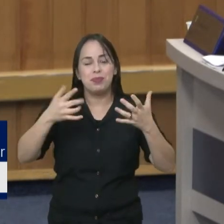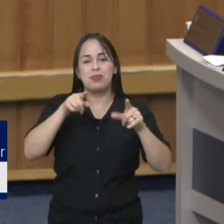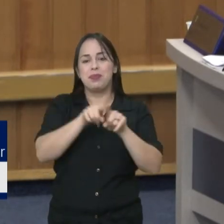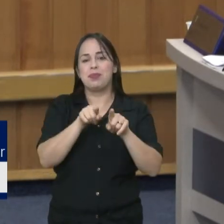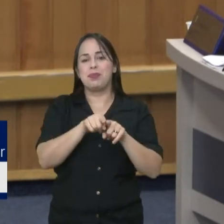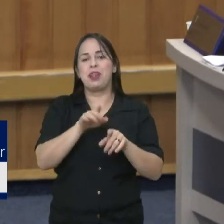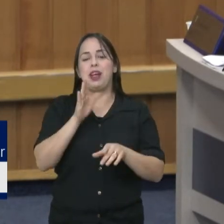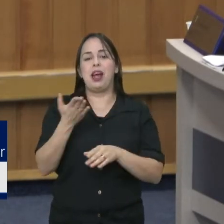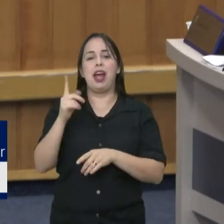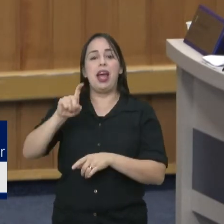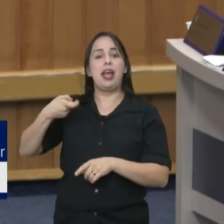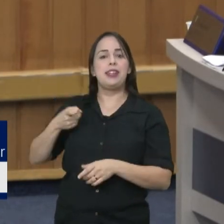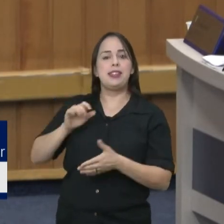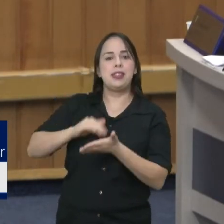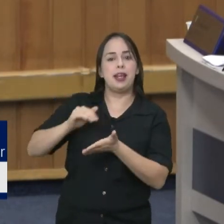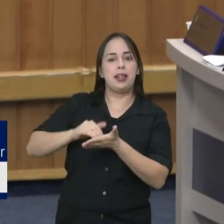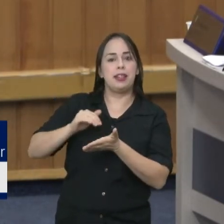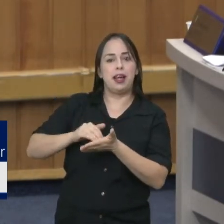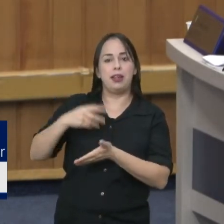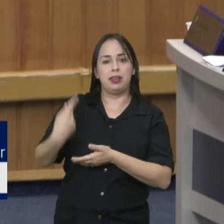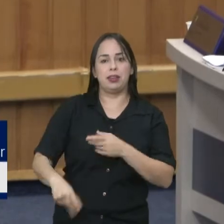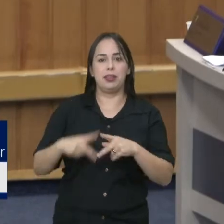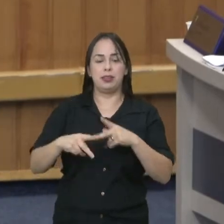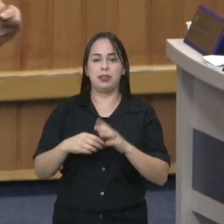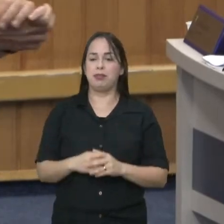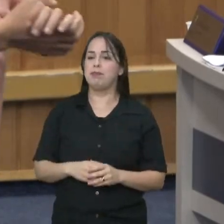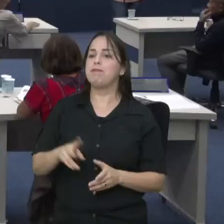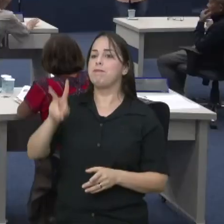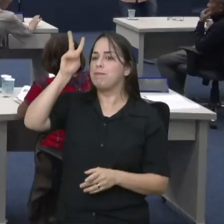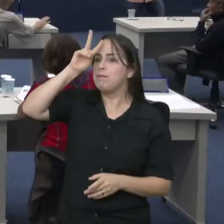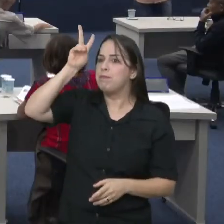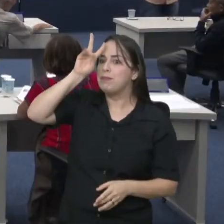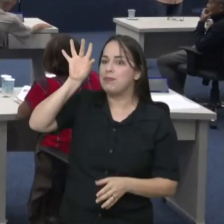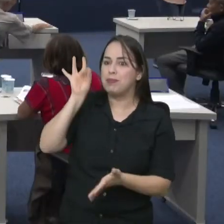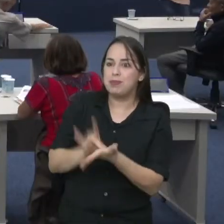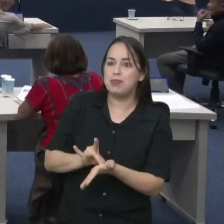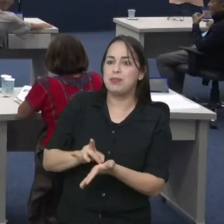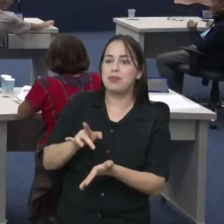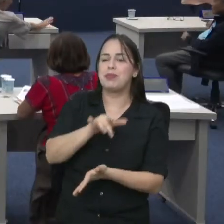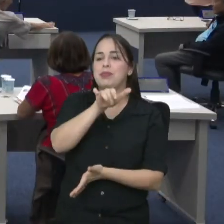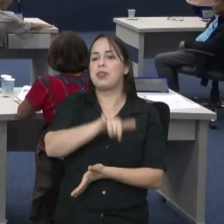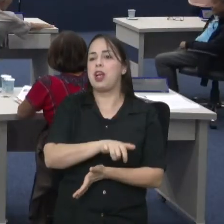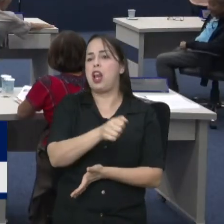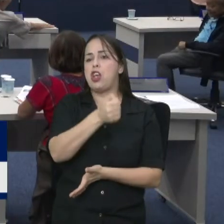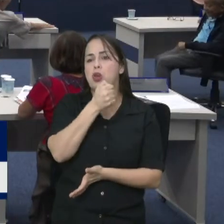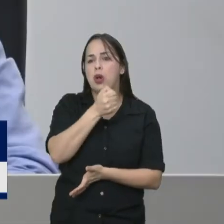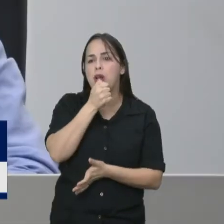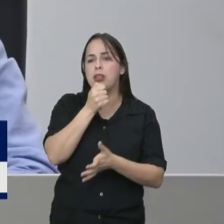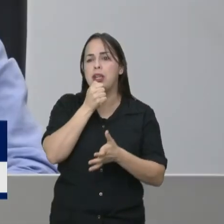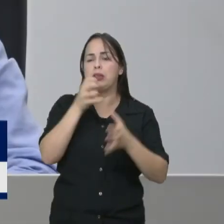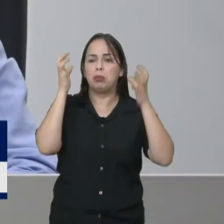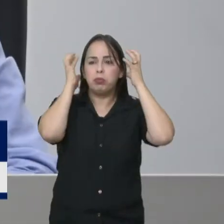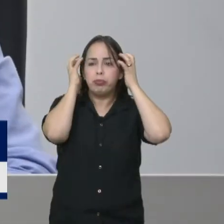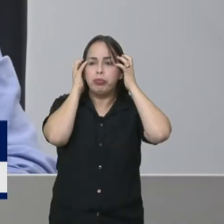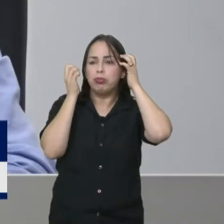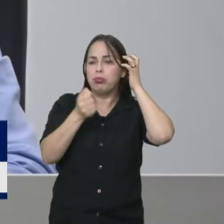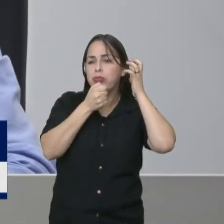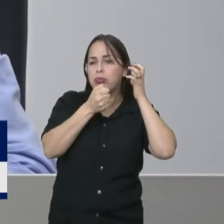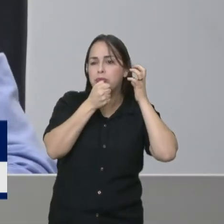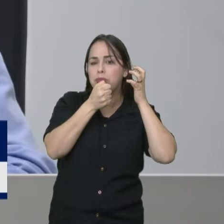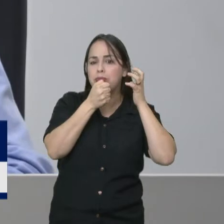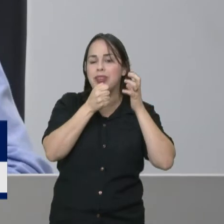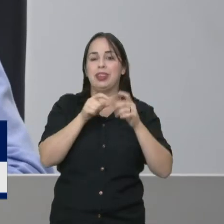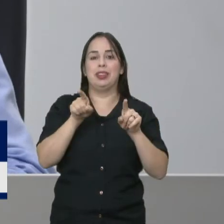foi secretário municipal, inclusive. É, bem lembrado, Zé. Roberto Costa, grande jornalista, radialista. Torcedor da